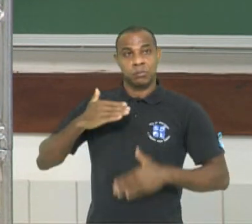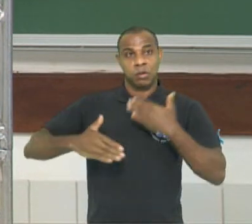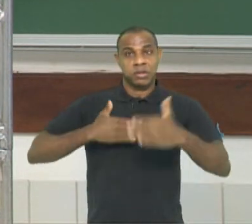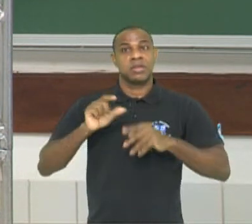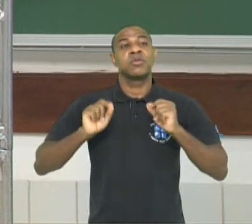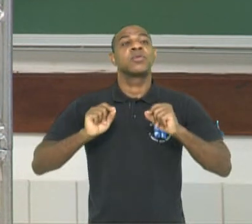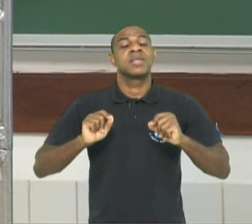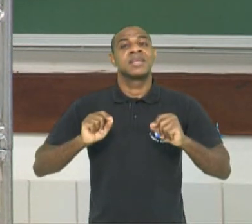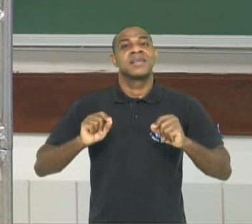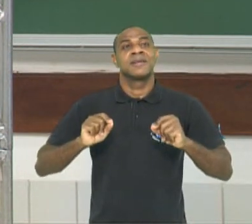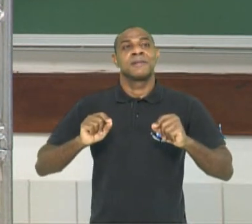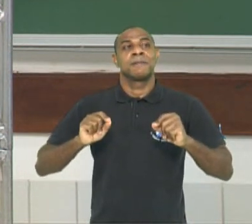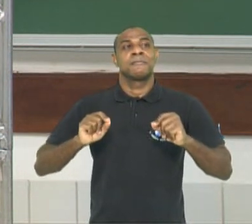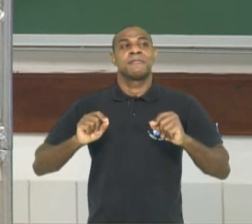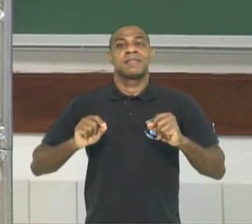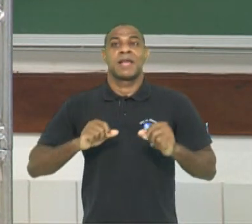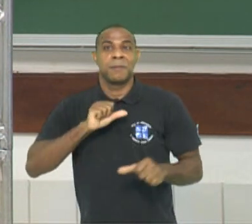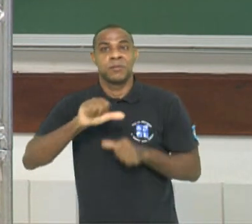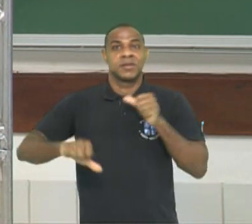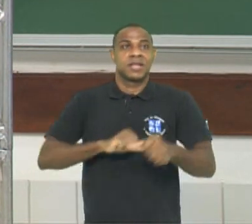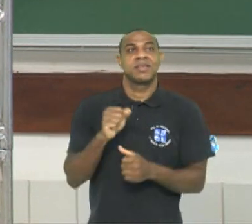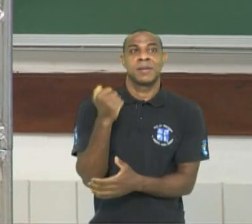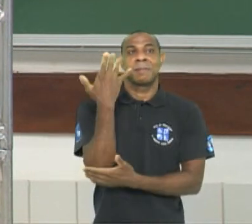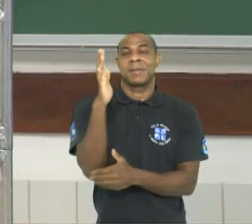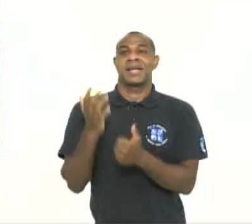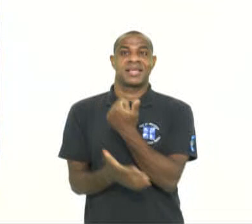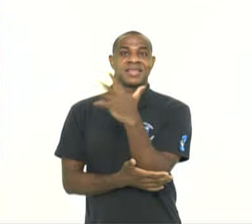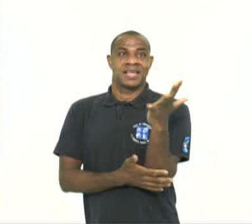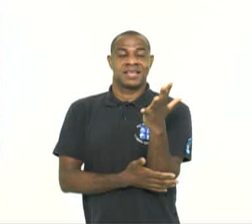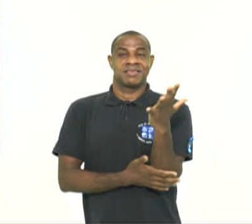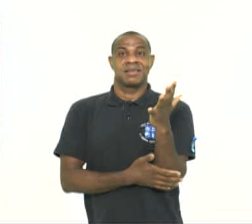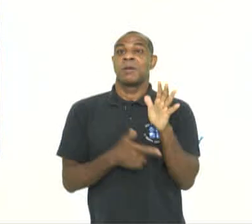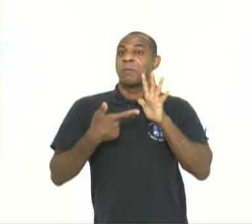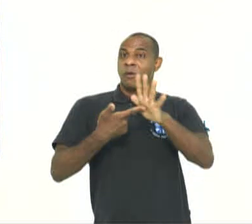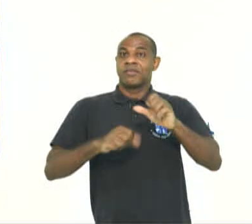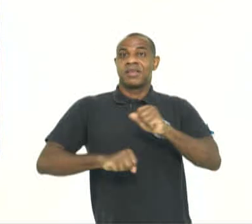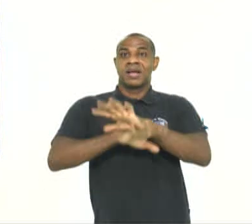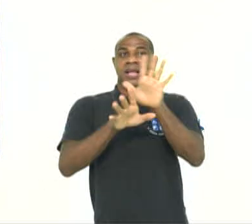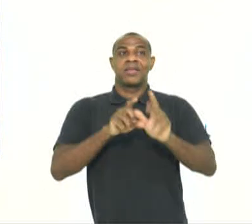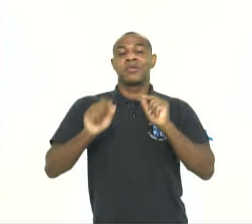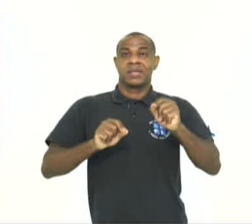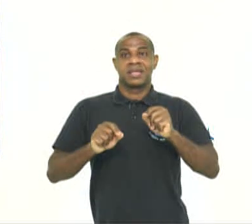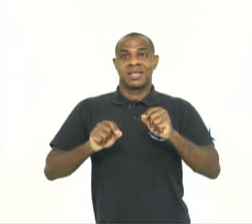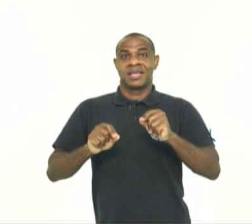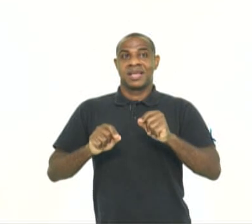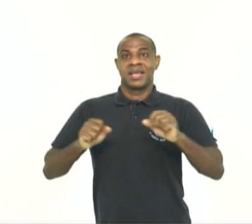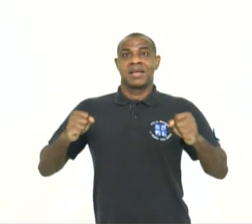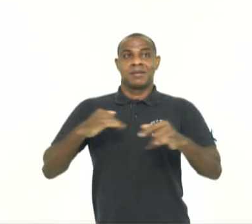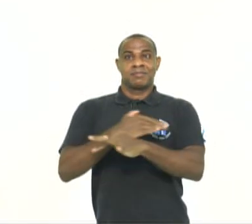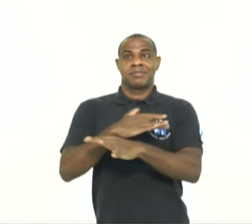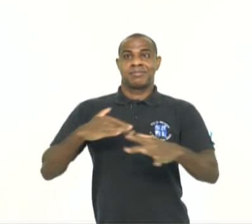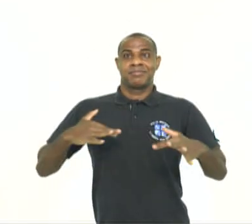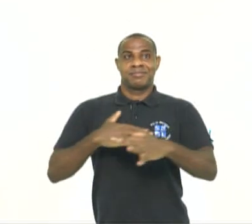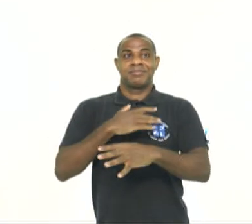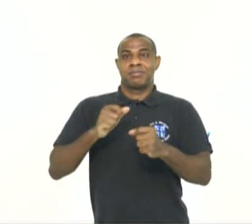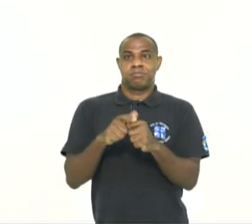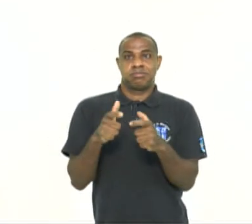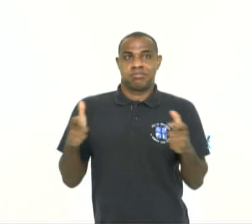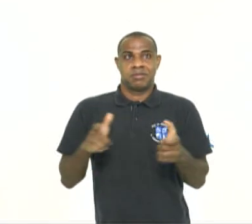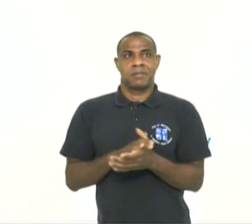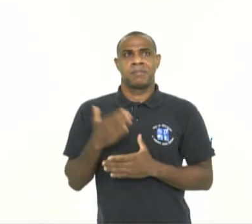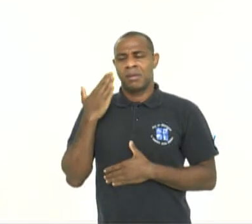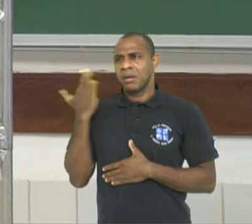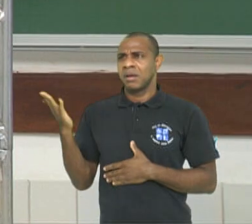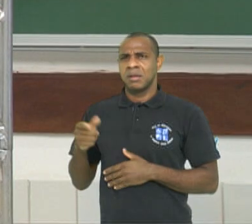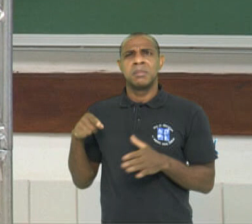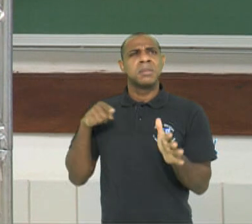processo, da mudança da paisagem, evidencia a urbanização. Mas você pode se